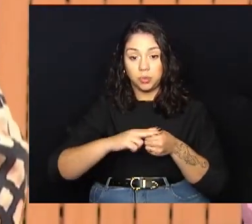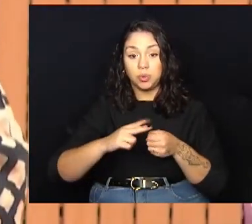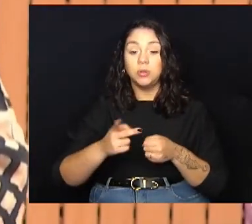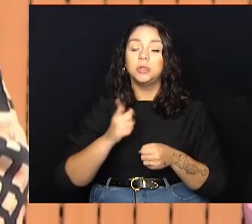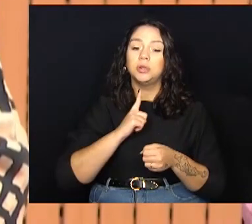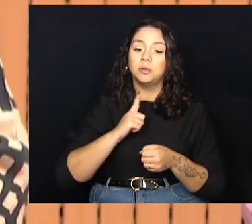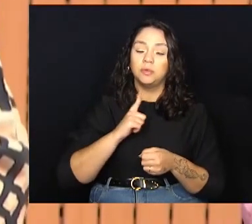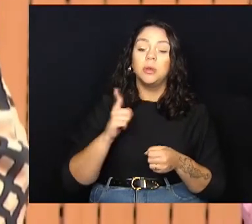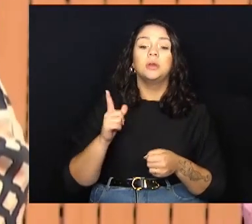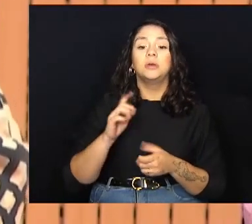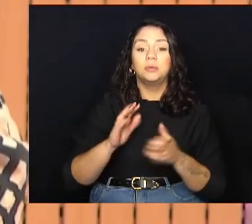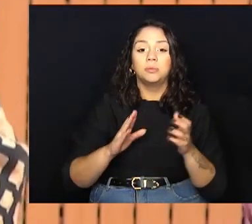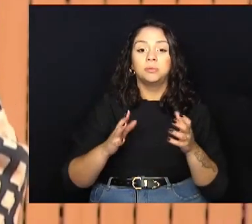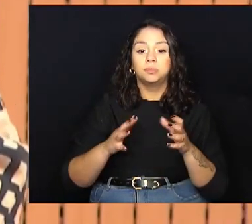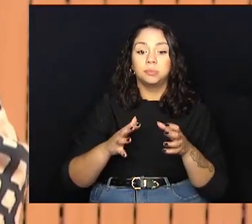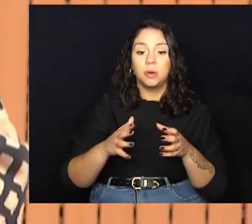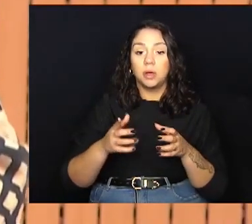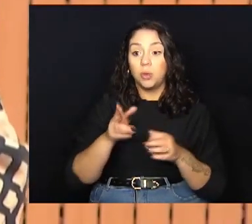tem aumentado